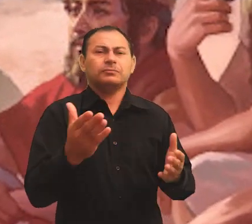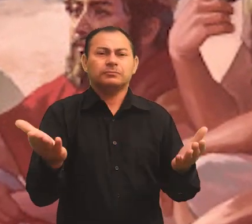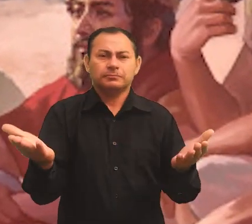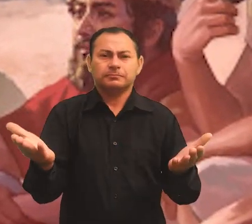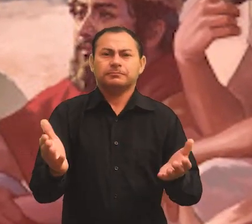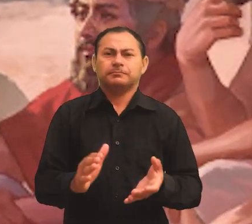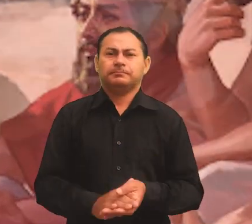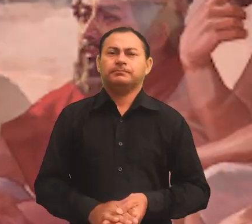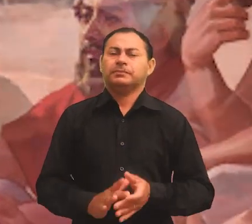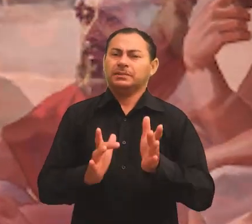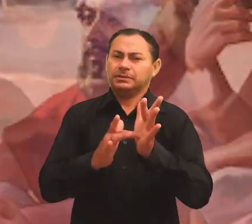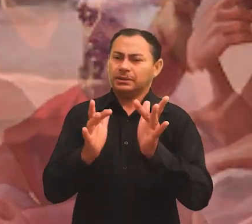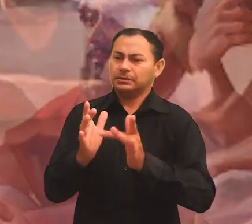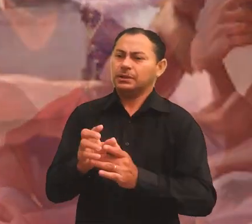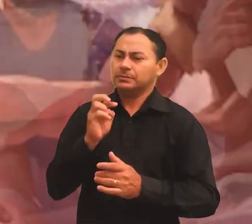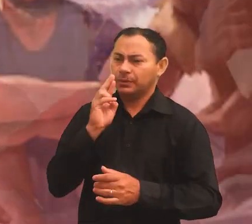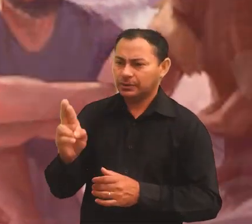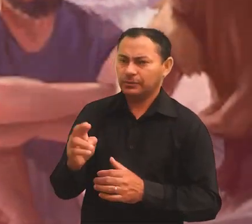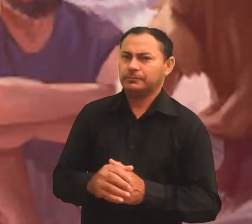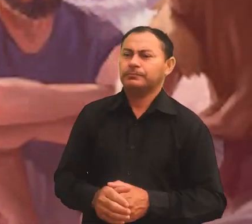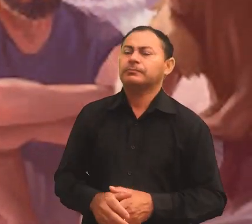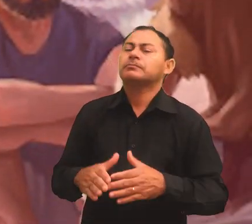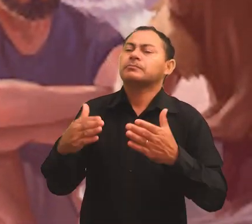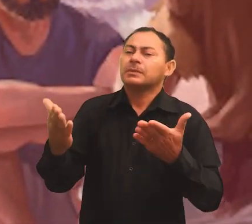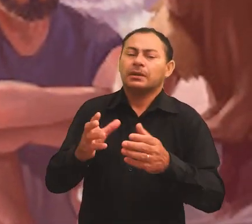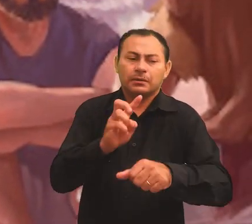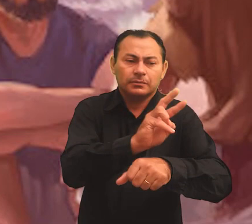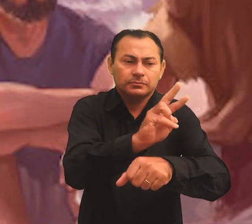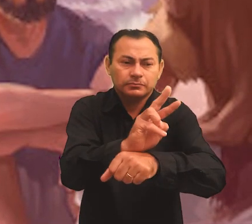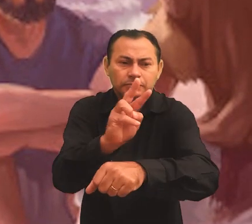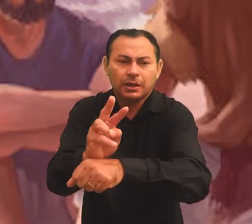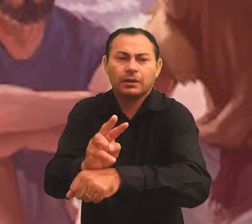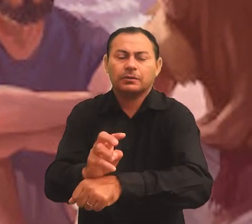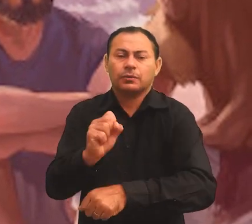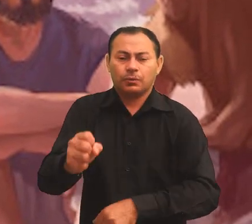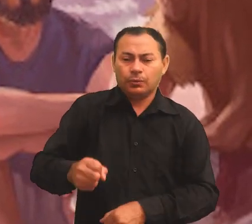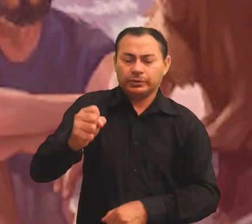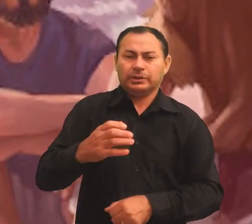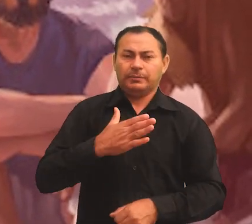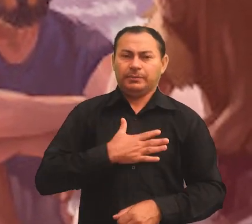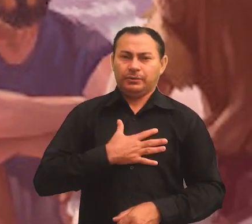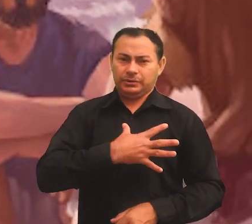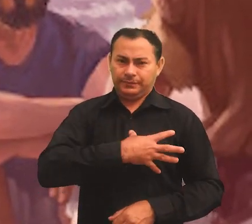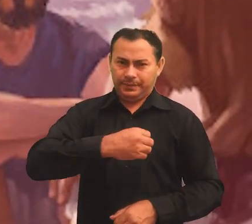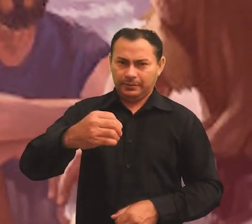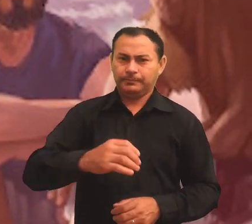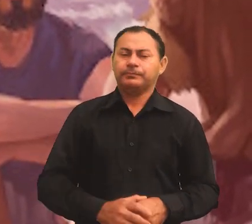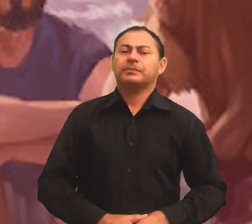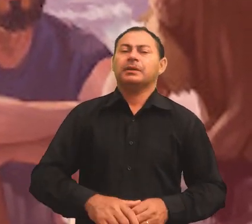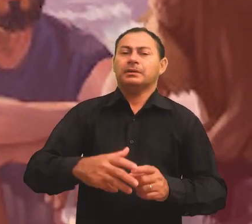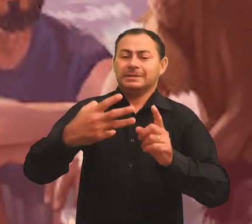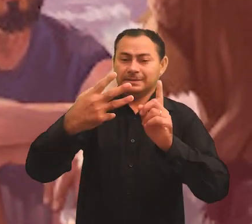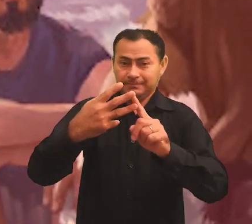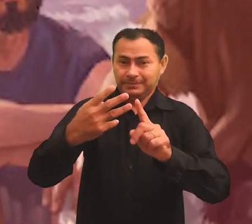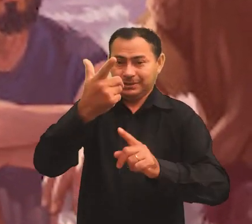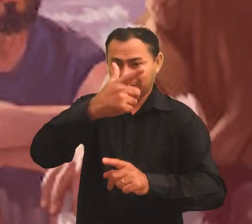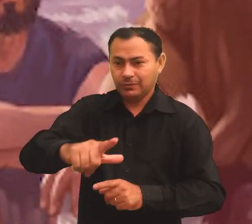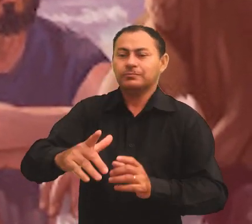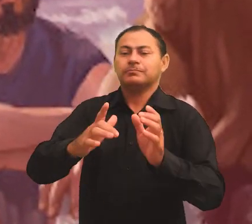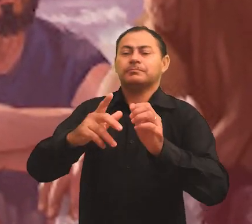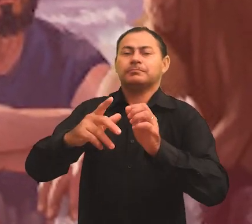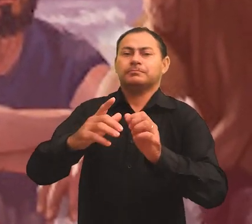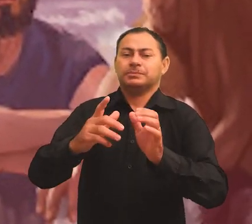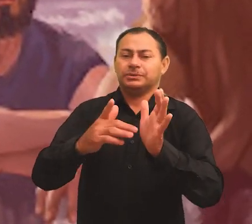teu. E Jesus respondeu: Então pastoreie as minhas ovelhas. E depois, mais uma vez,